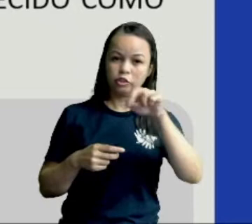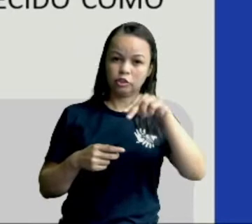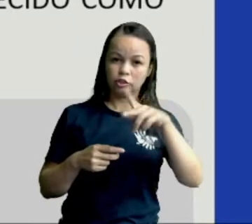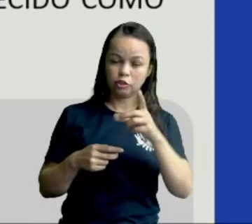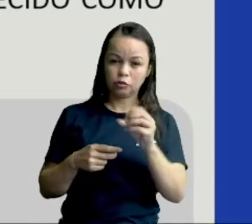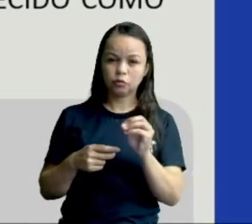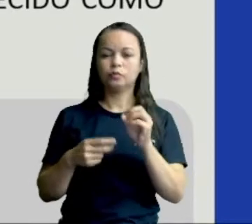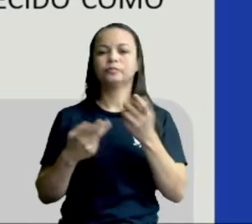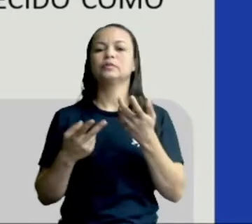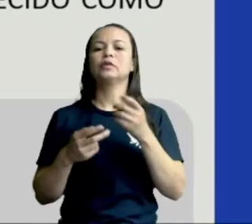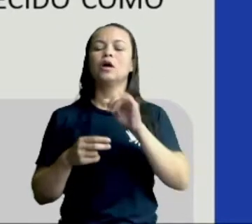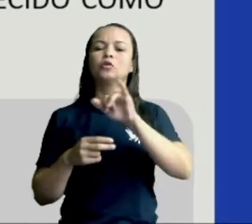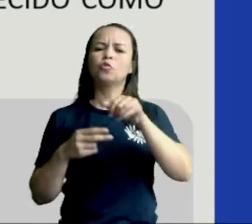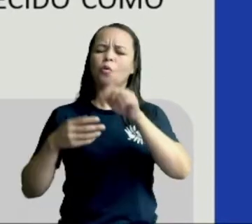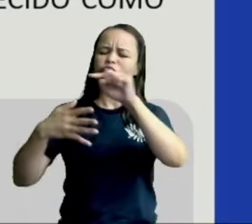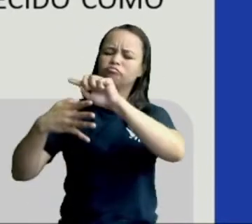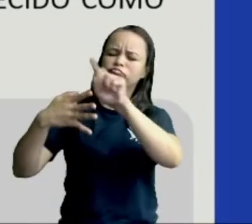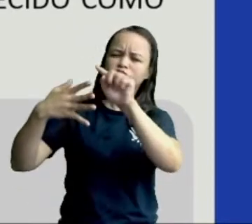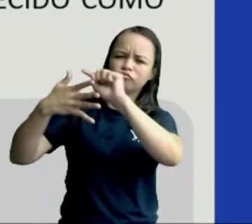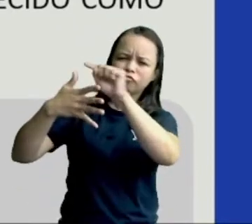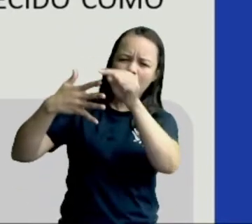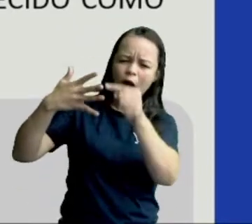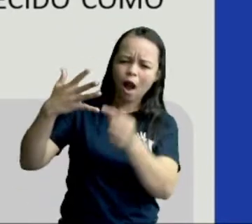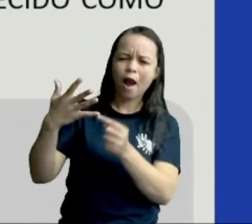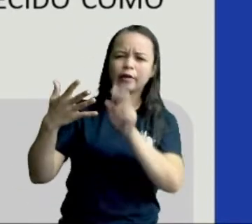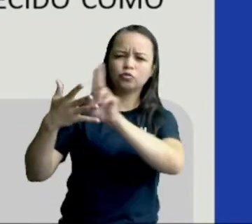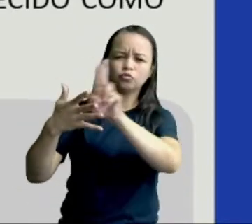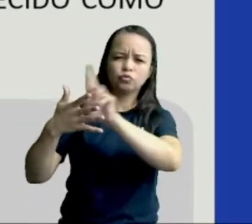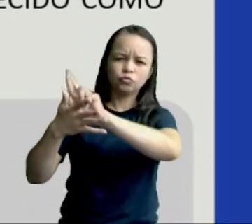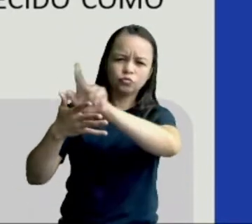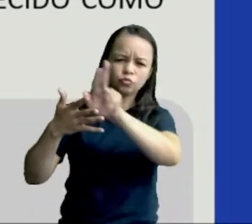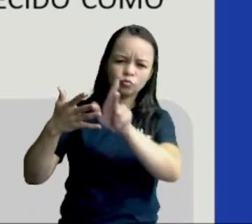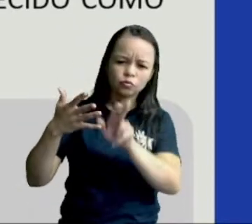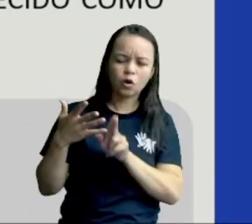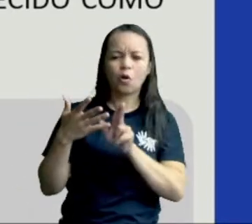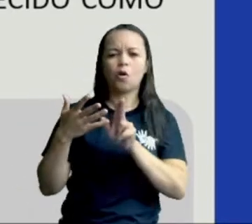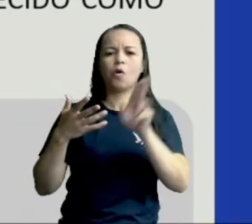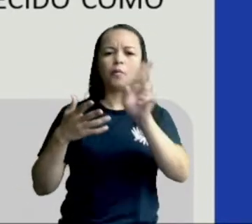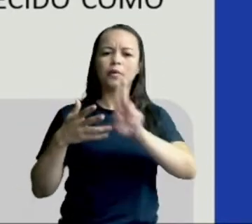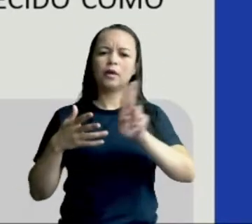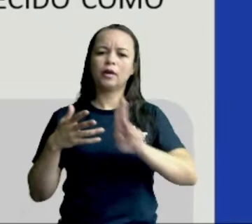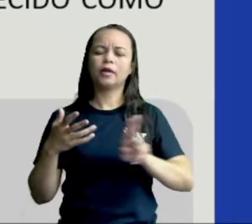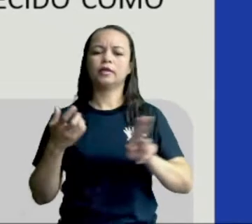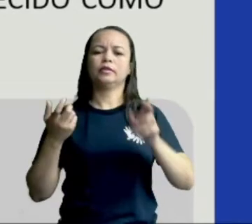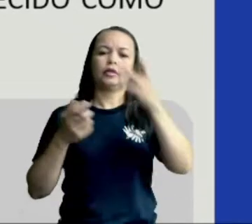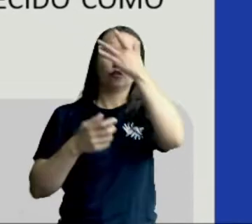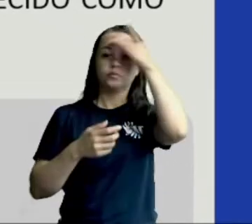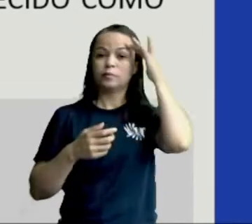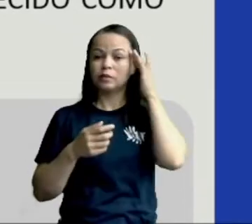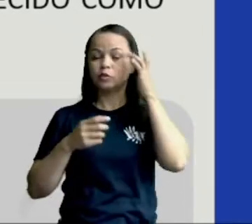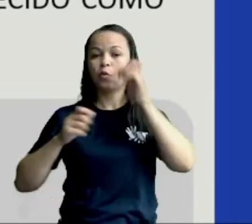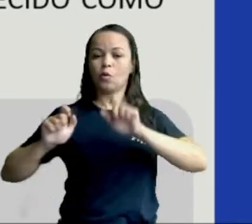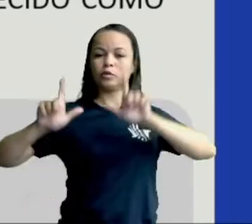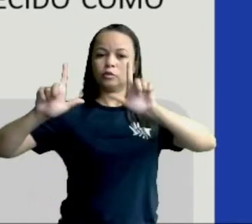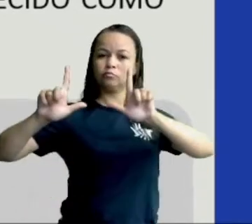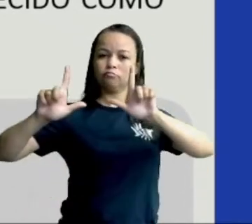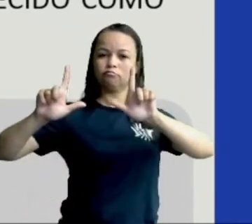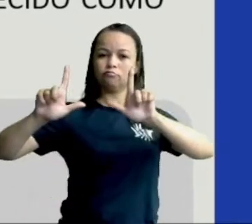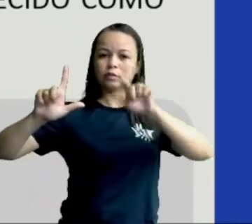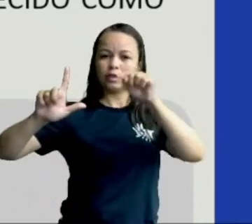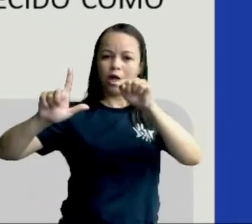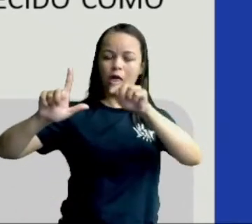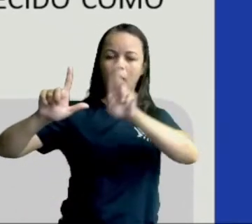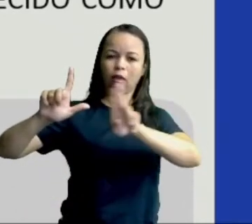Amaral, João Gomes de Melo, Padre Simão de Figueiredo, o sargento-mor, Major Antônio